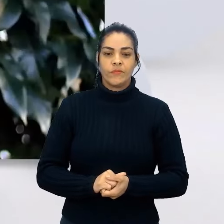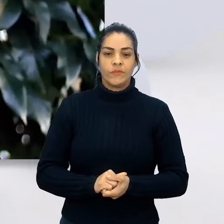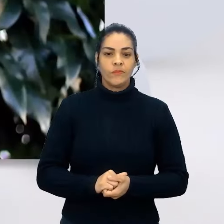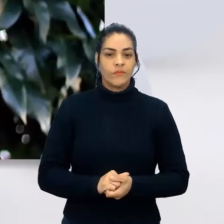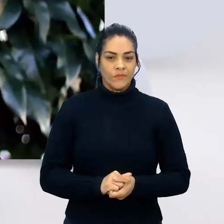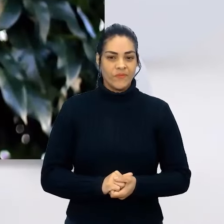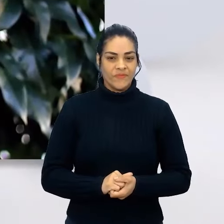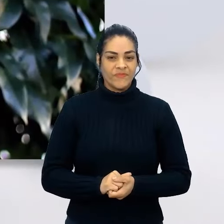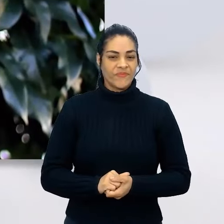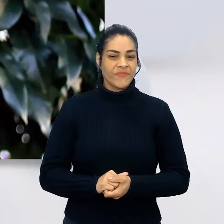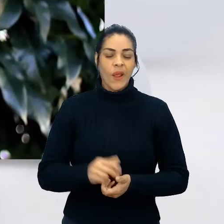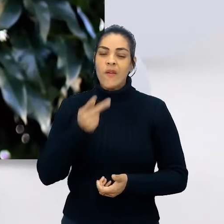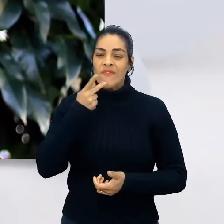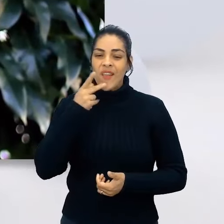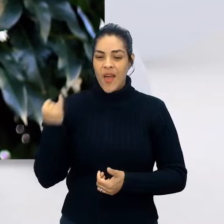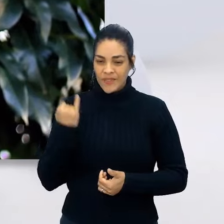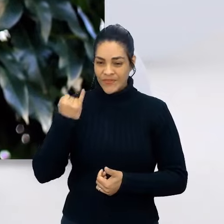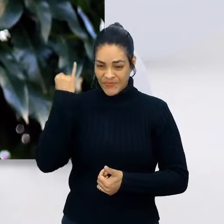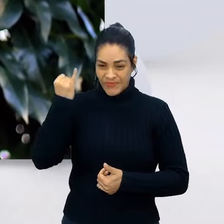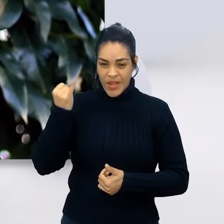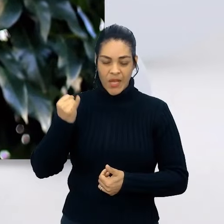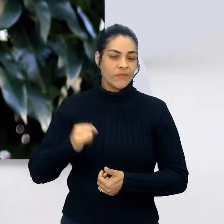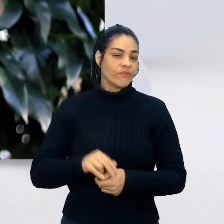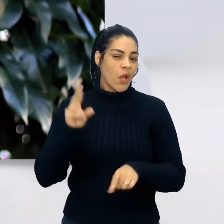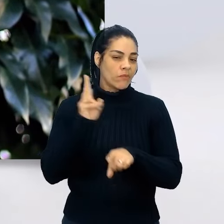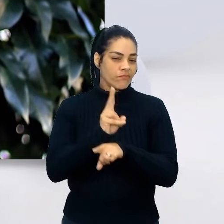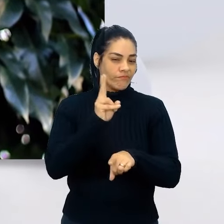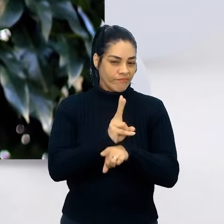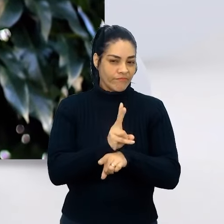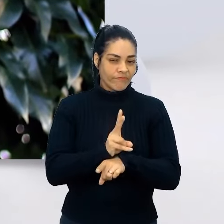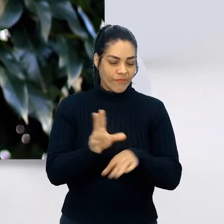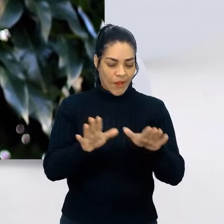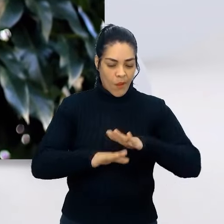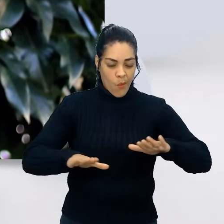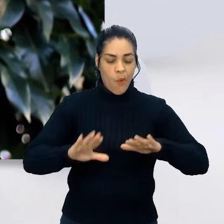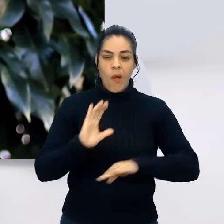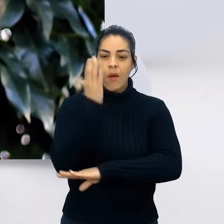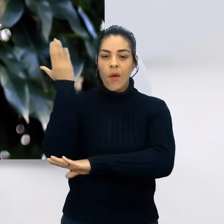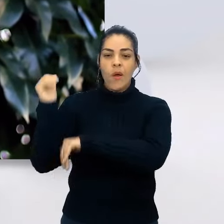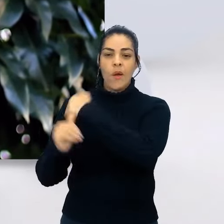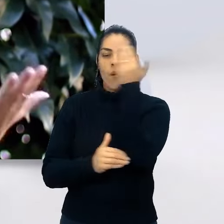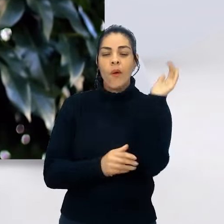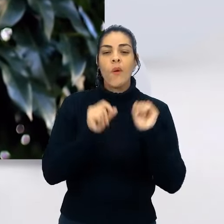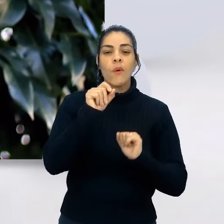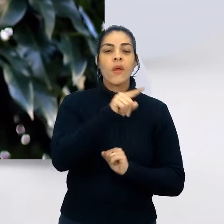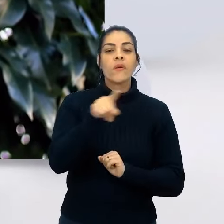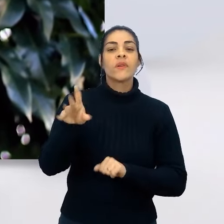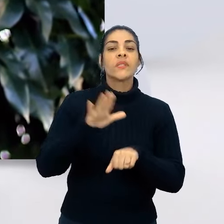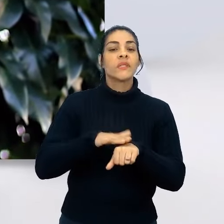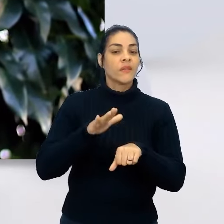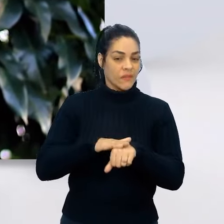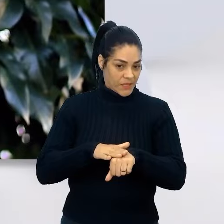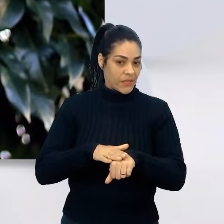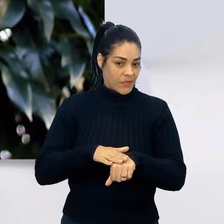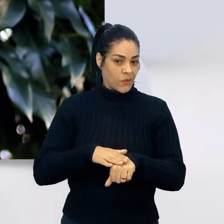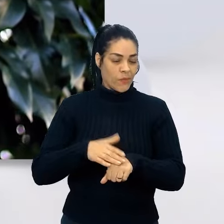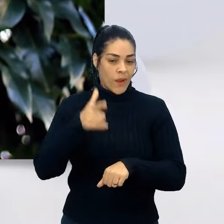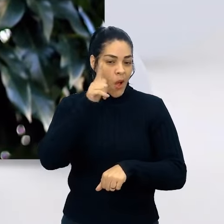É comum ouvir falar na importância de se preservar o meio ambiente. Ou, o que você está fazendo para conservar o meio